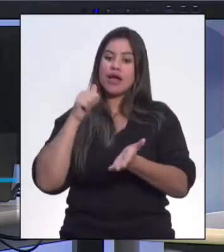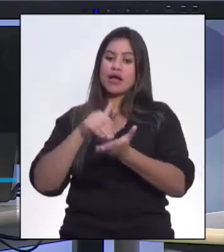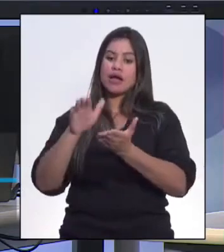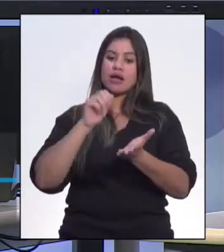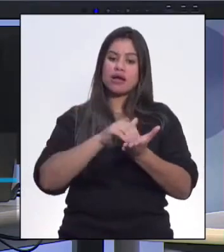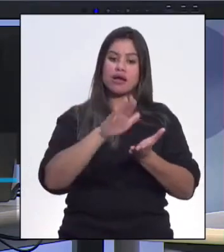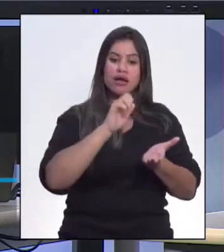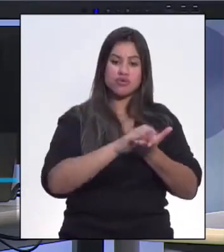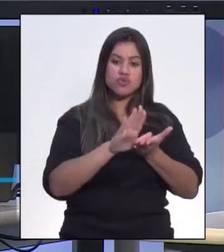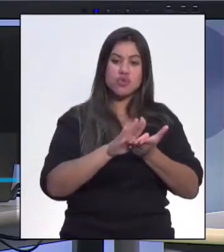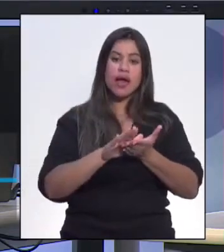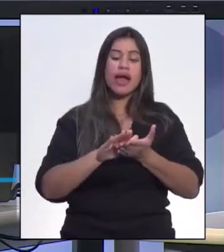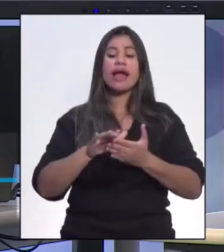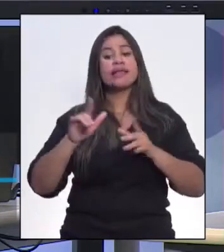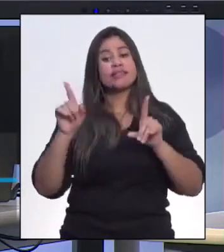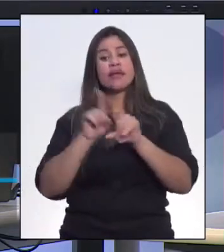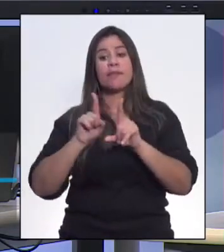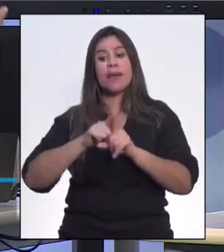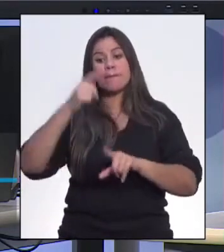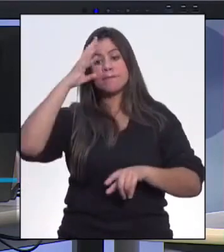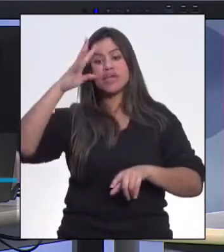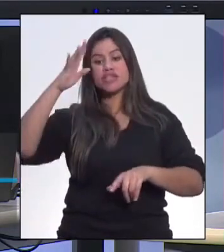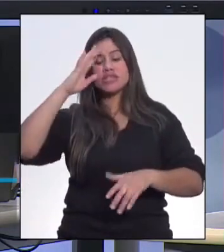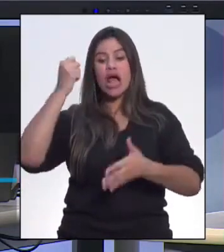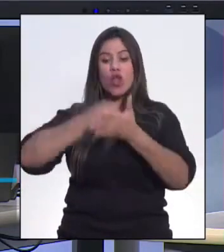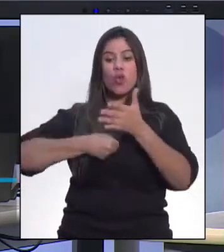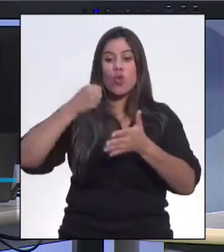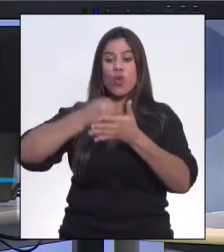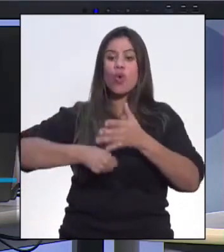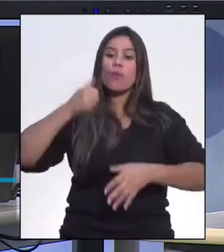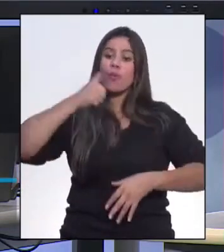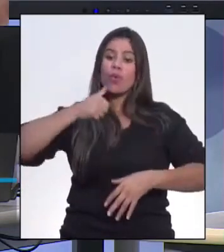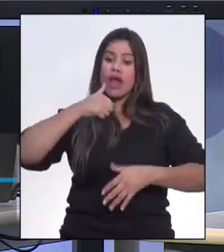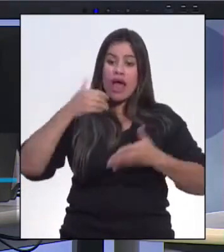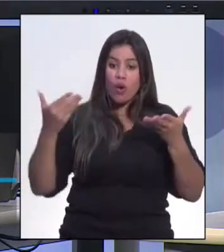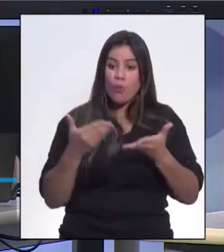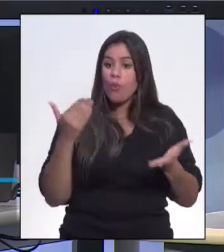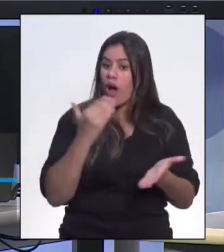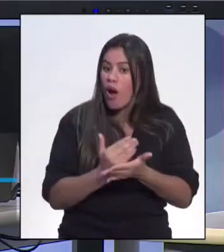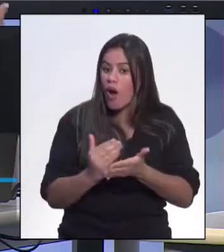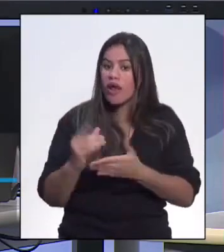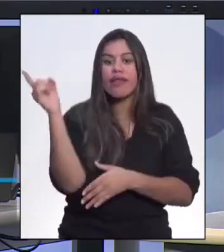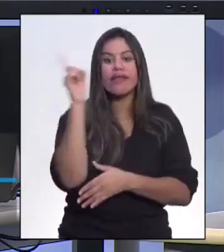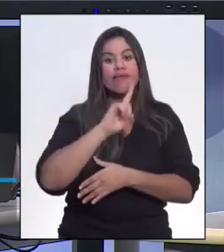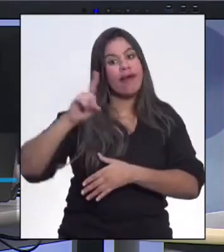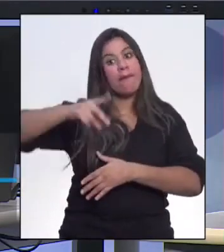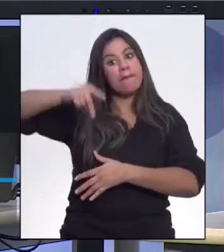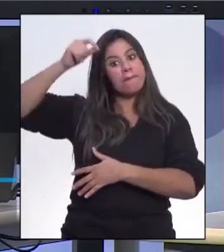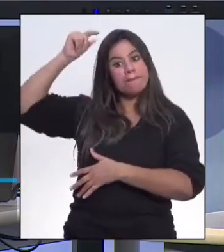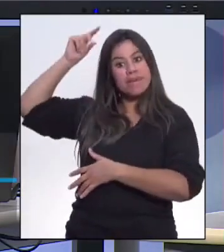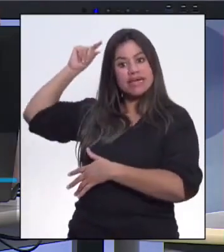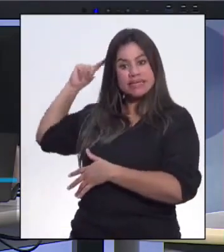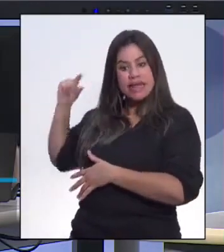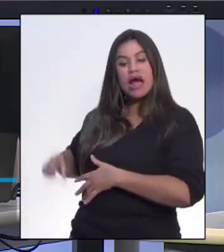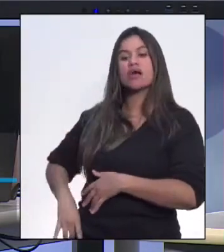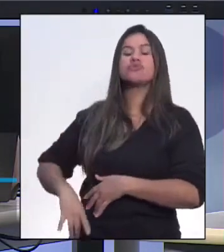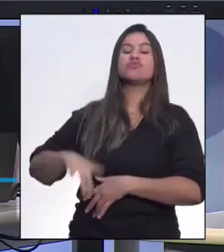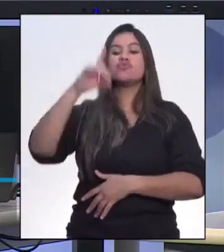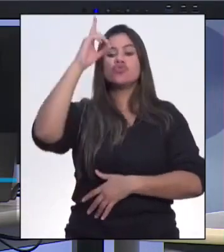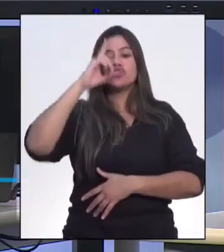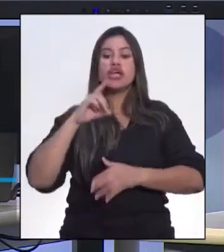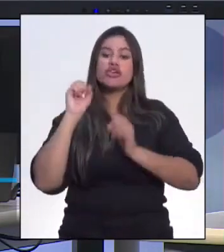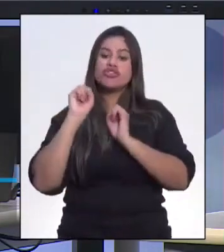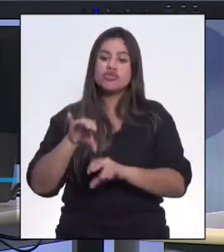como essas lutas das mulheres já existem há muito tempo e quanto nós temos hoje mulheres, né, o direito à educação,